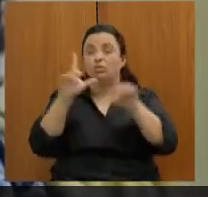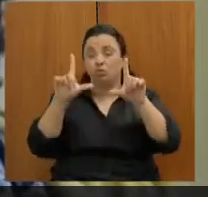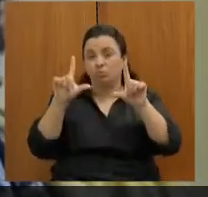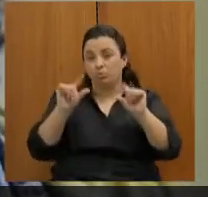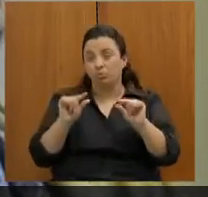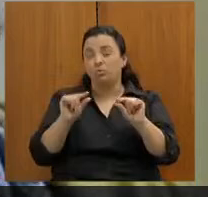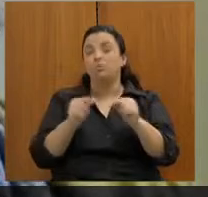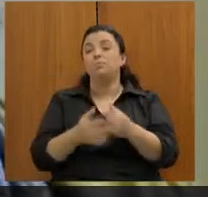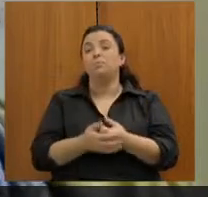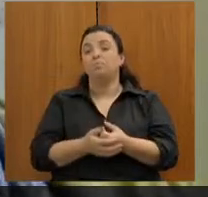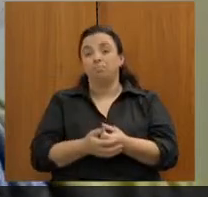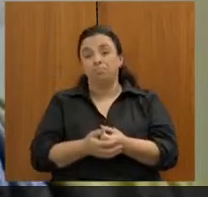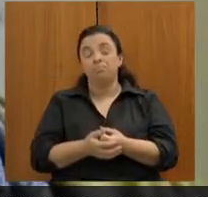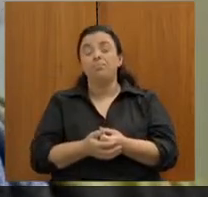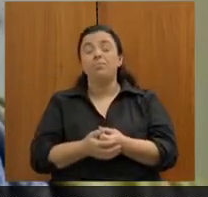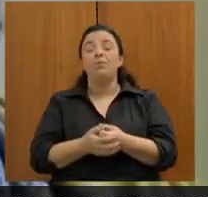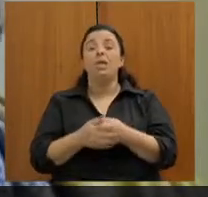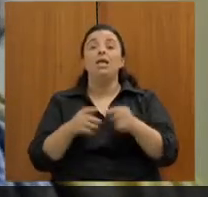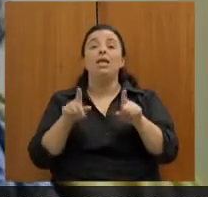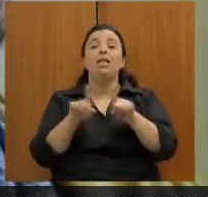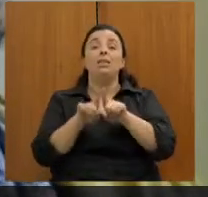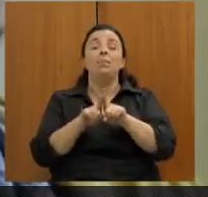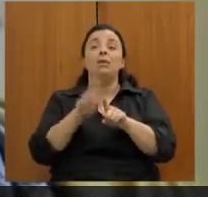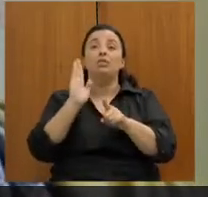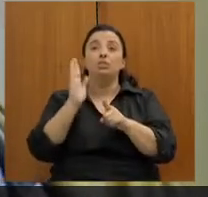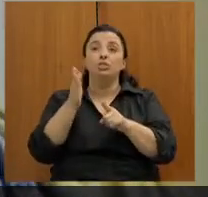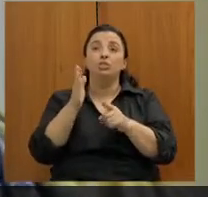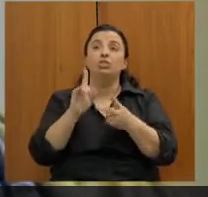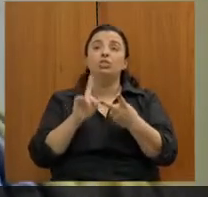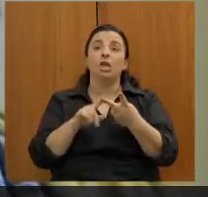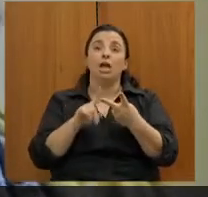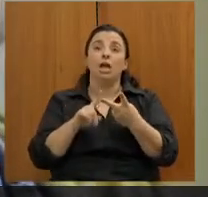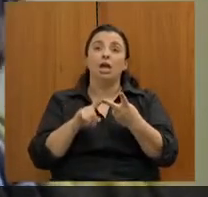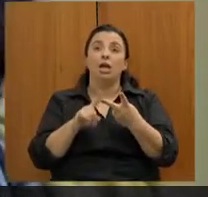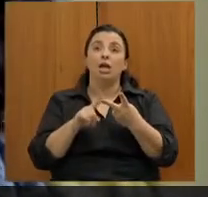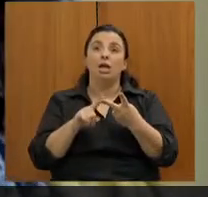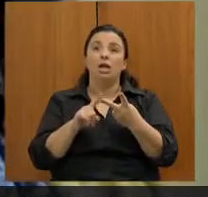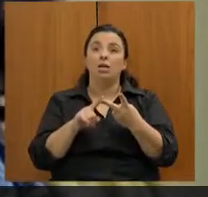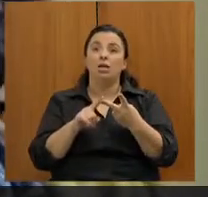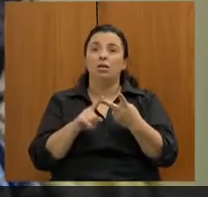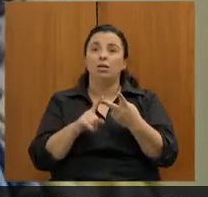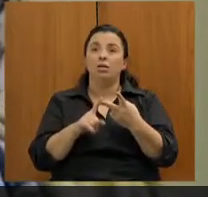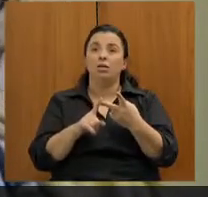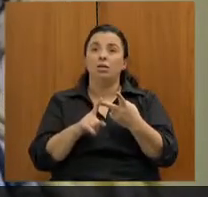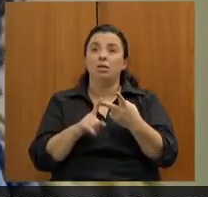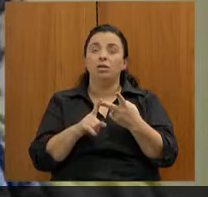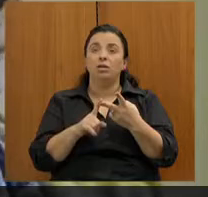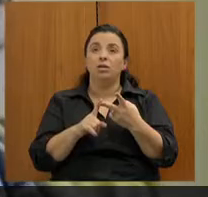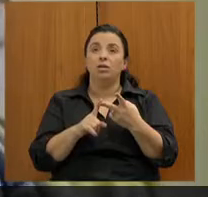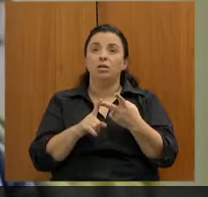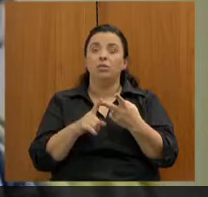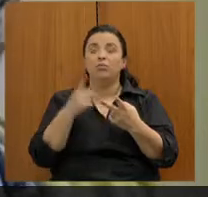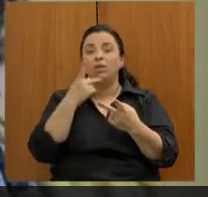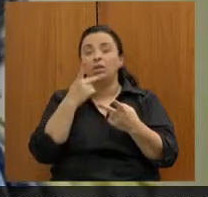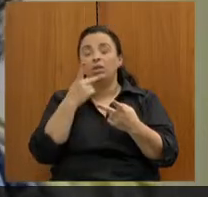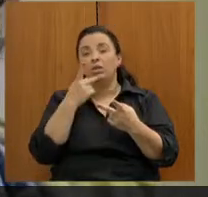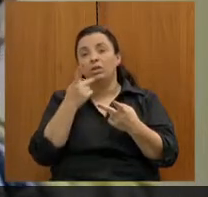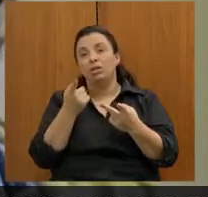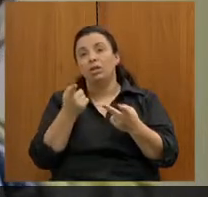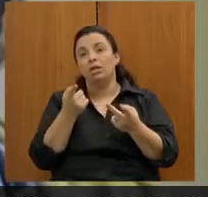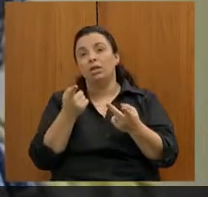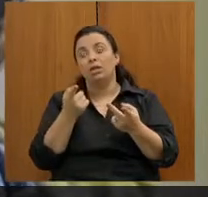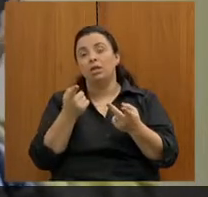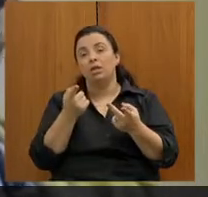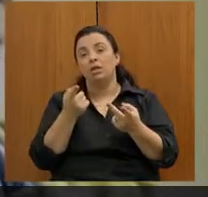problema é também Já identificou falando que aqui não é não é uma exceção a